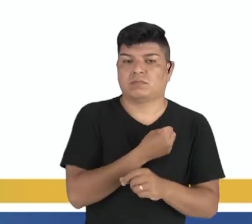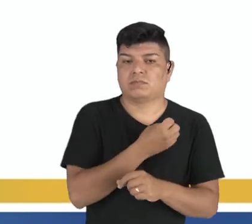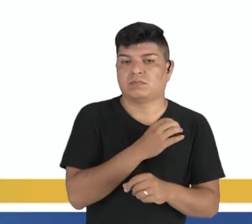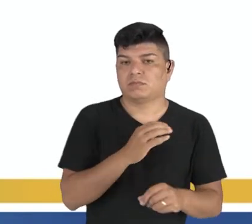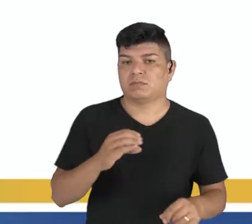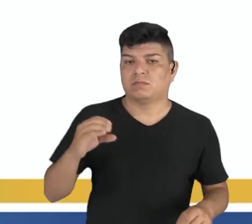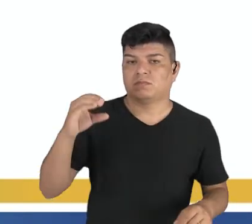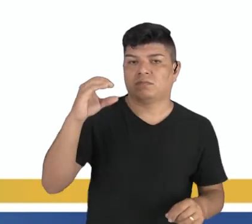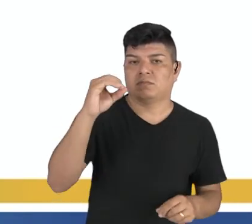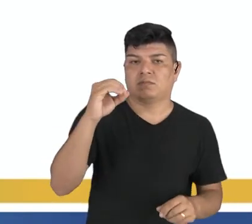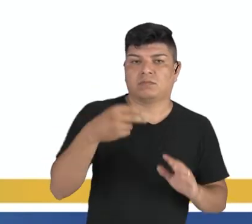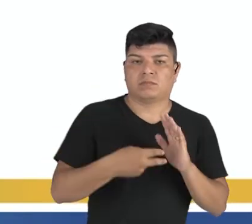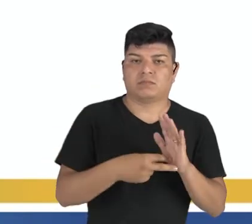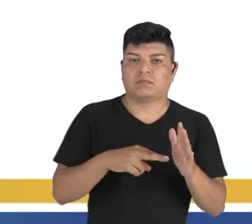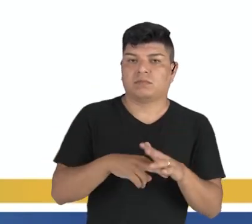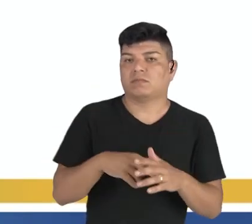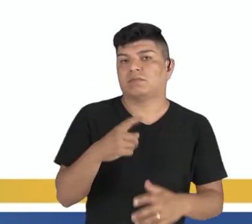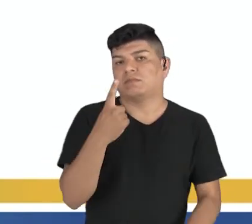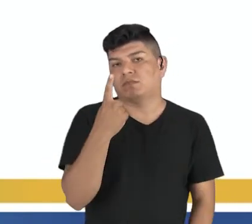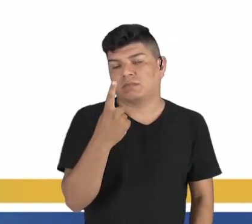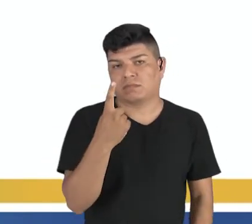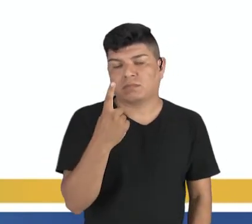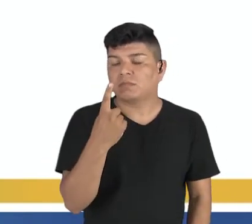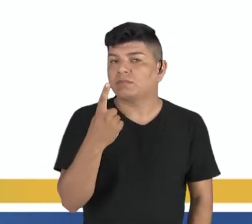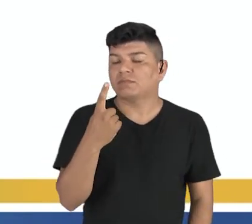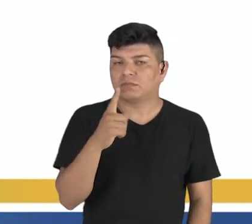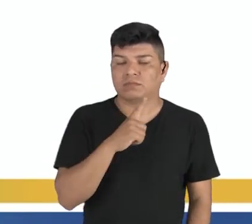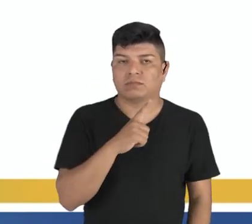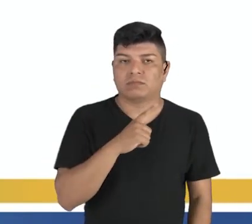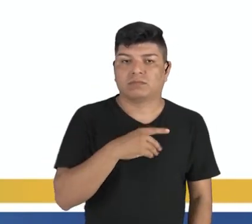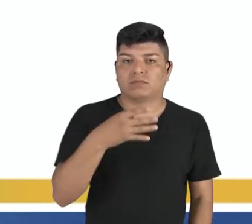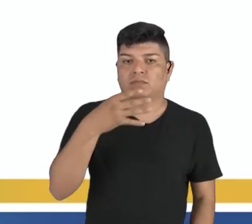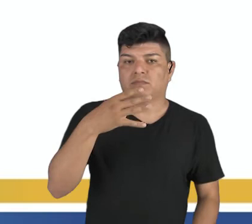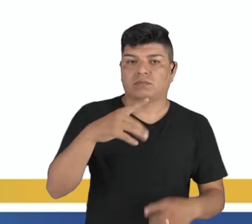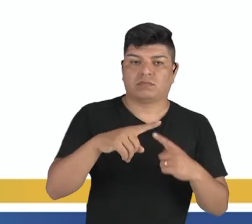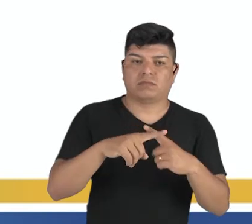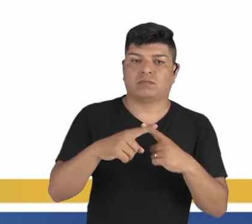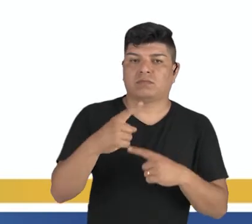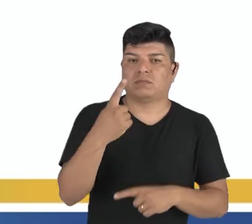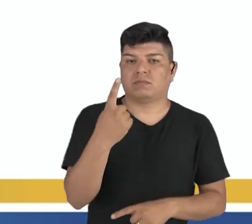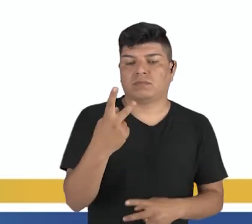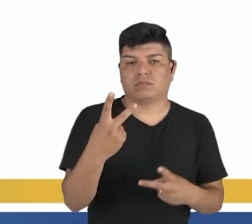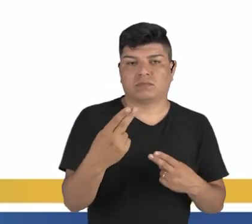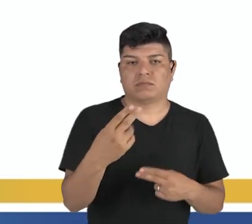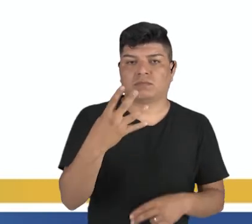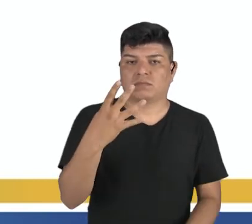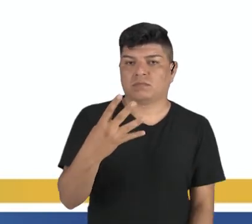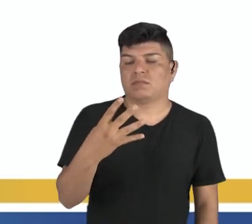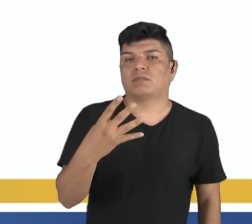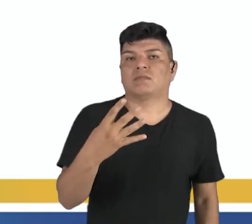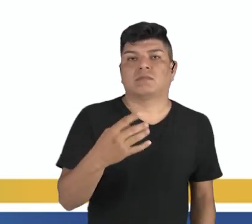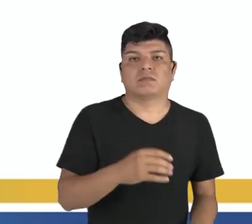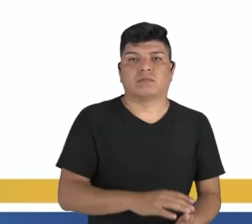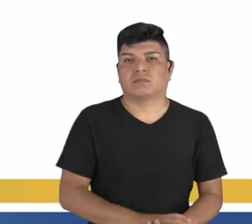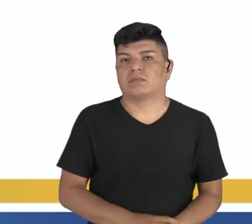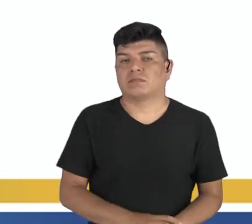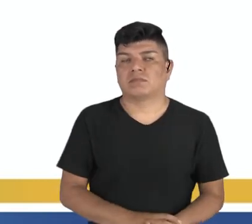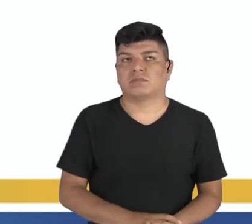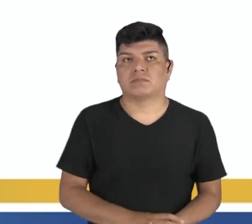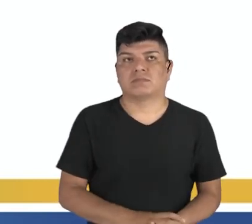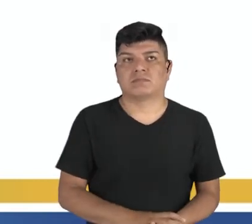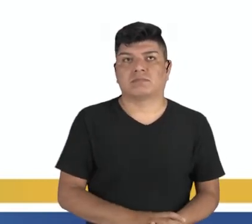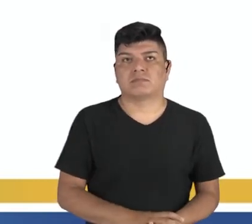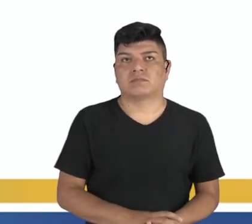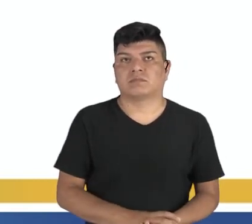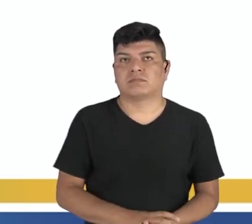0, ele é 1. Então, diante disso, nós temos 4 vezes 1, que é o próprio 4. E aí, para não estar com